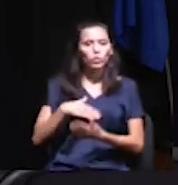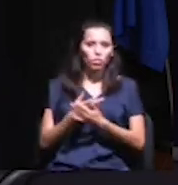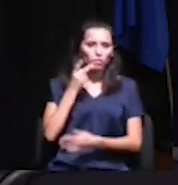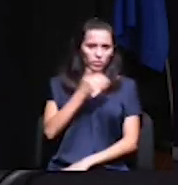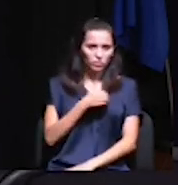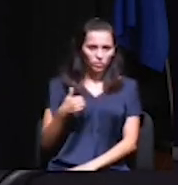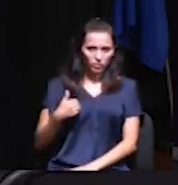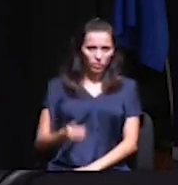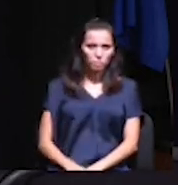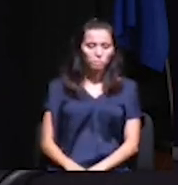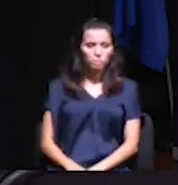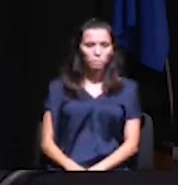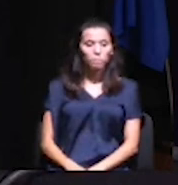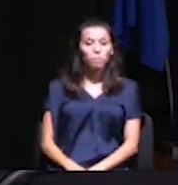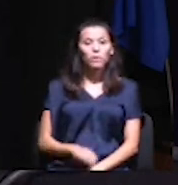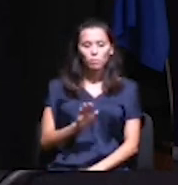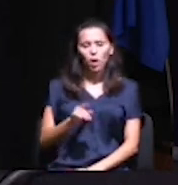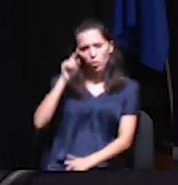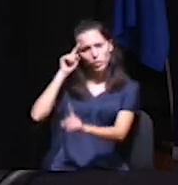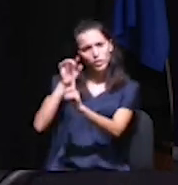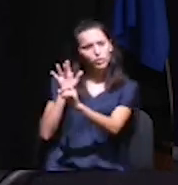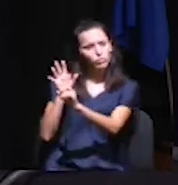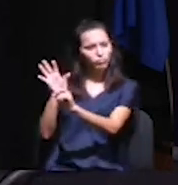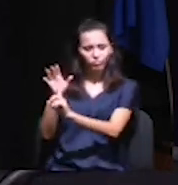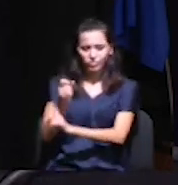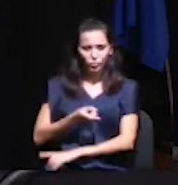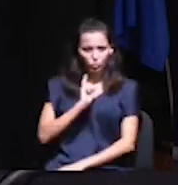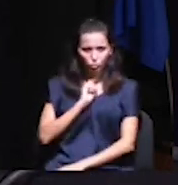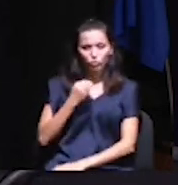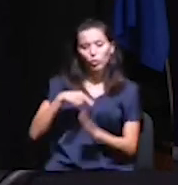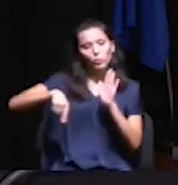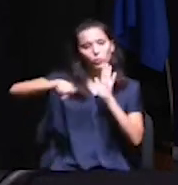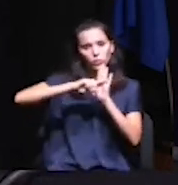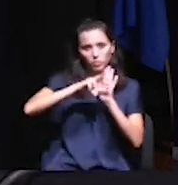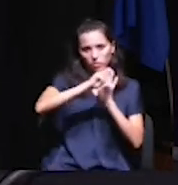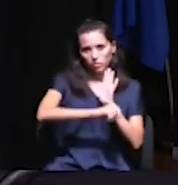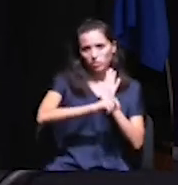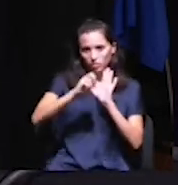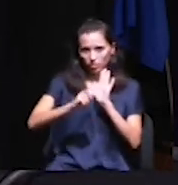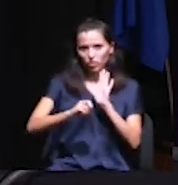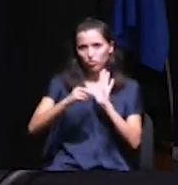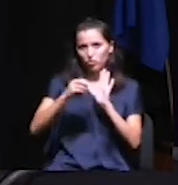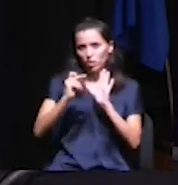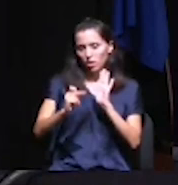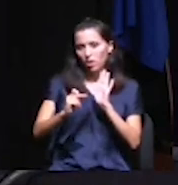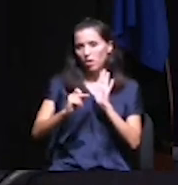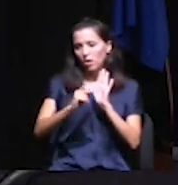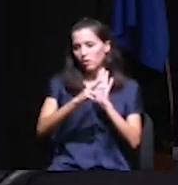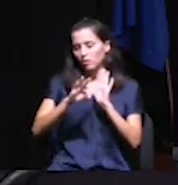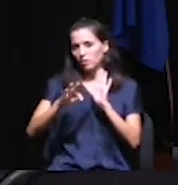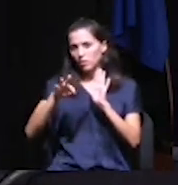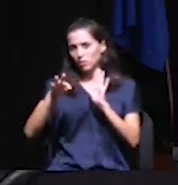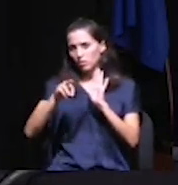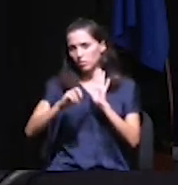saudável mas nós estamos a caminhar para este objetivo apostaria 313 a 2004 para ver que entra meia-noite e às